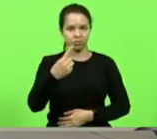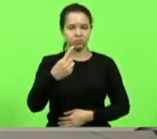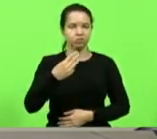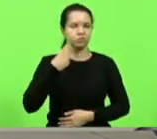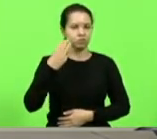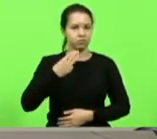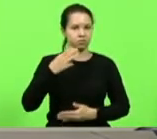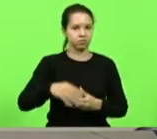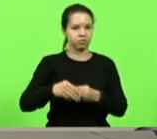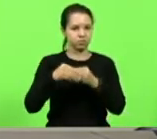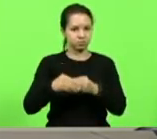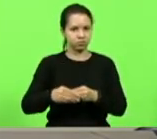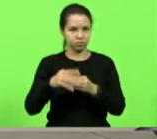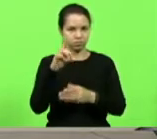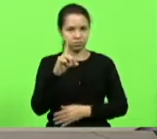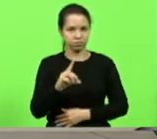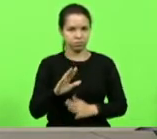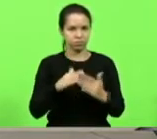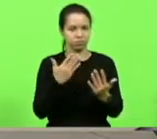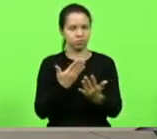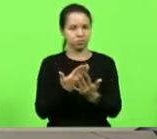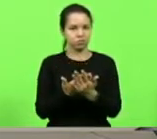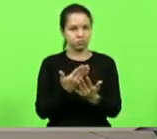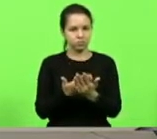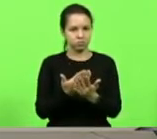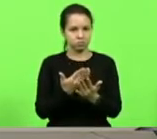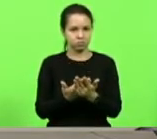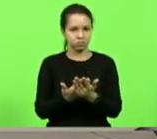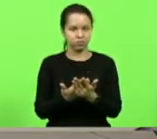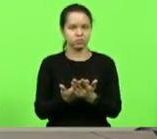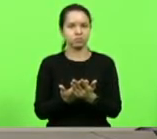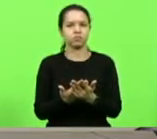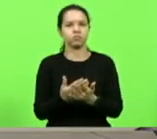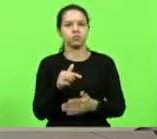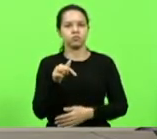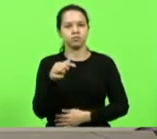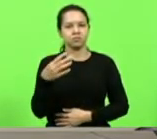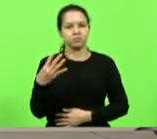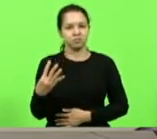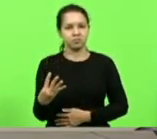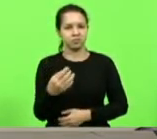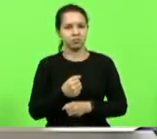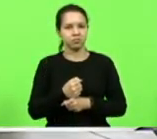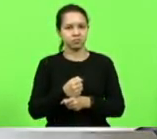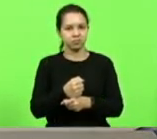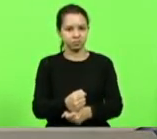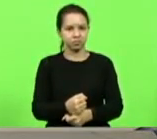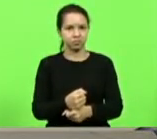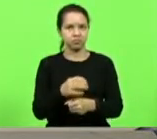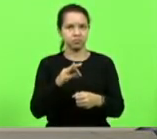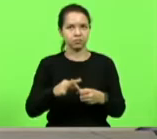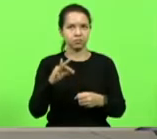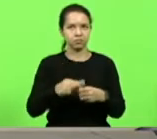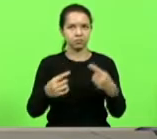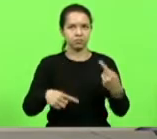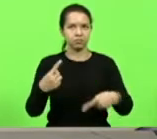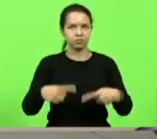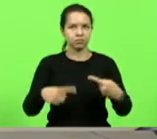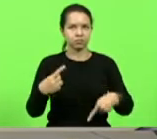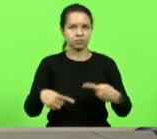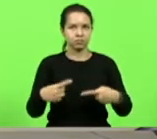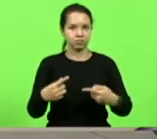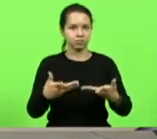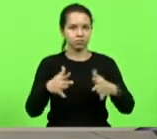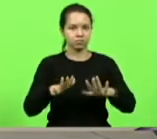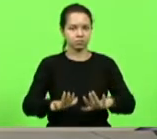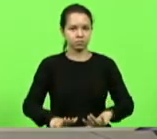Escola de Educação Básica, Elza Deck, pela passagem dos 74 anos de fundação da referida instituição. Em discussão. Não havendo